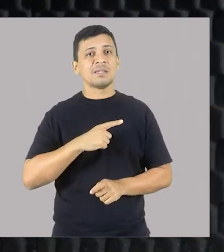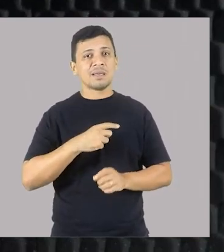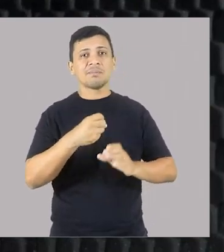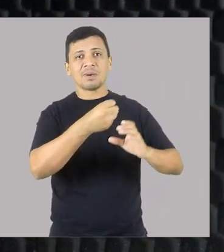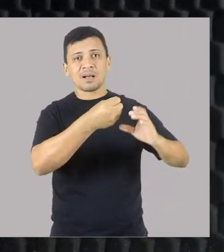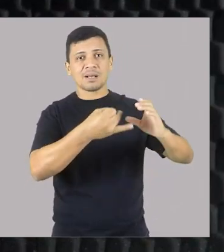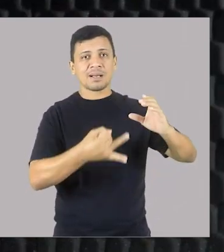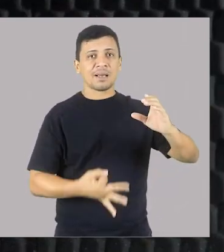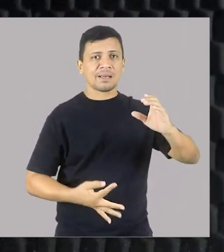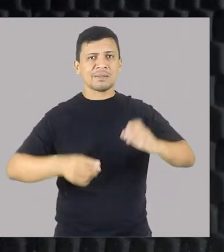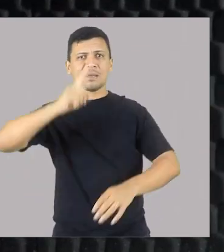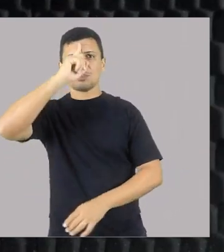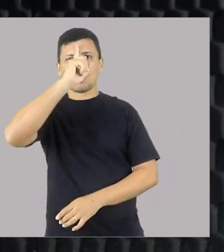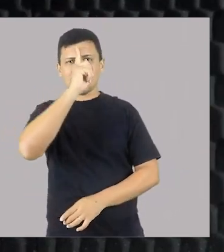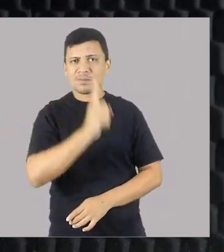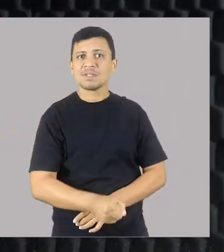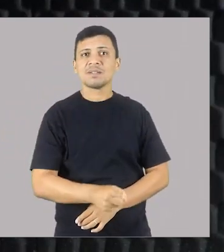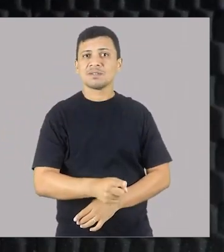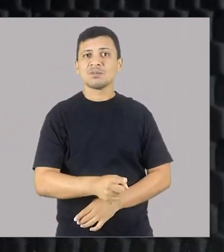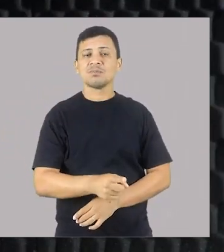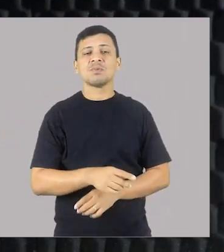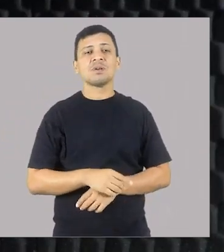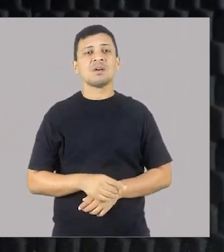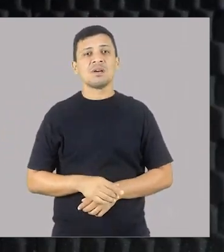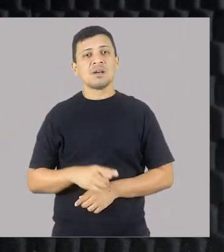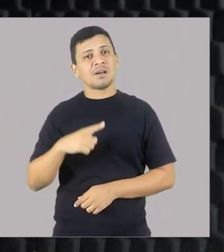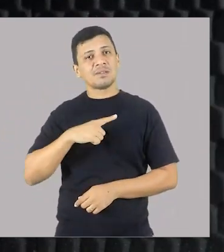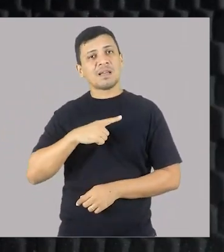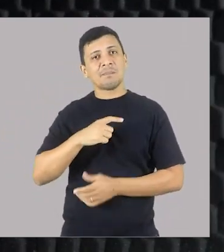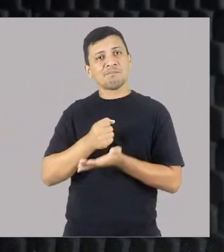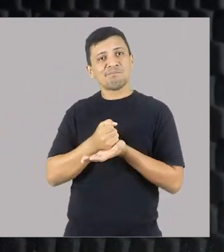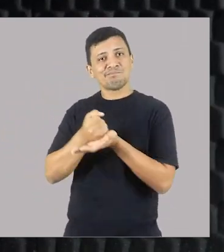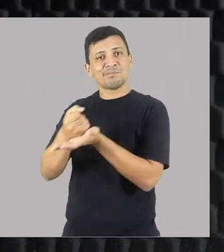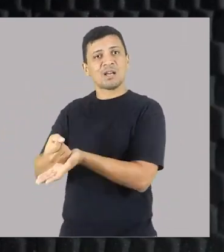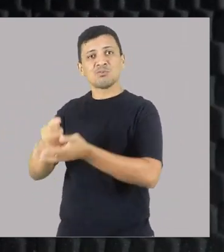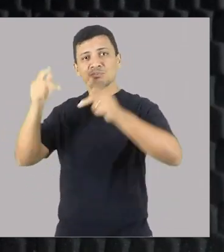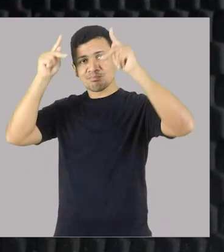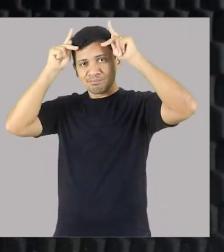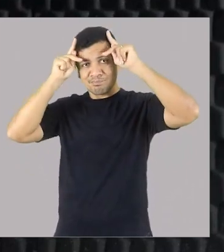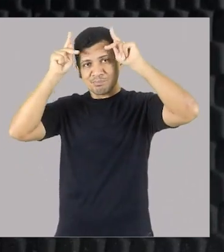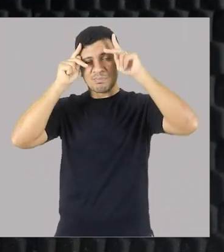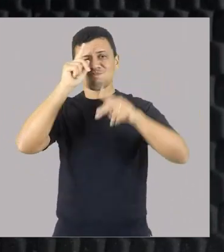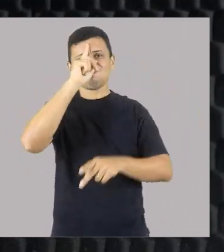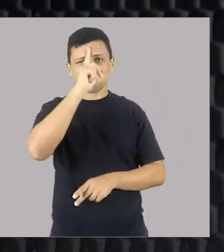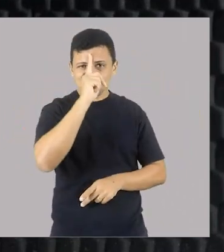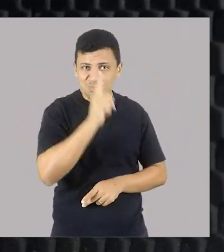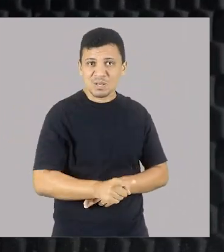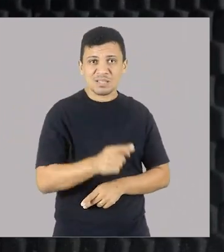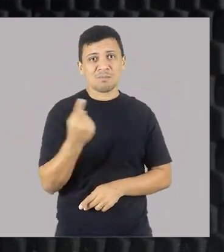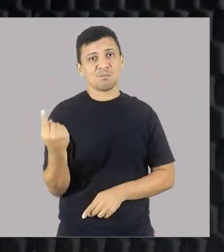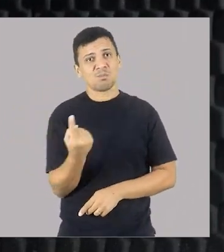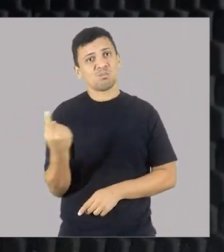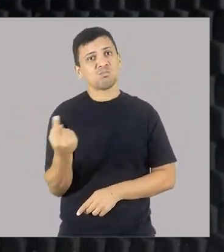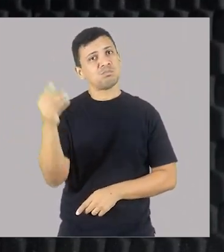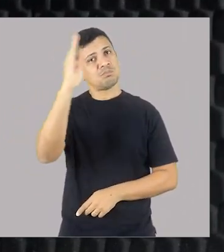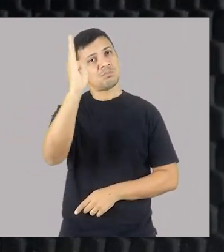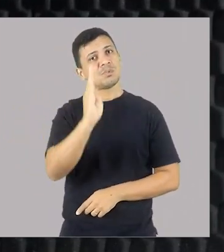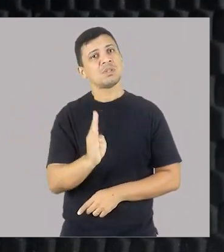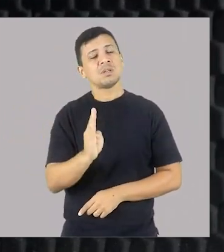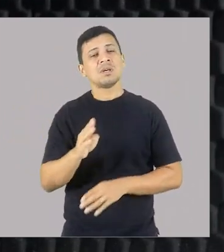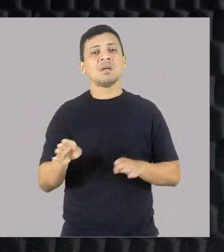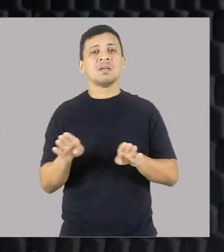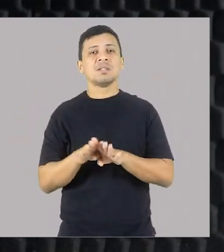lá do final da regência, que favorece o centralismo de Dom Pedro. Nós temos o fato dele